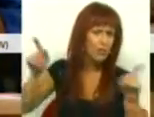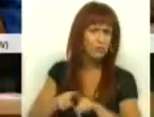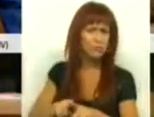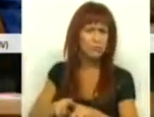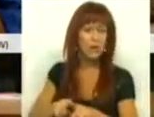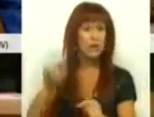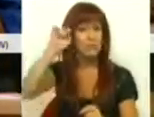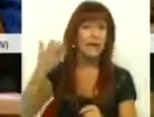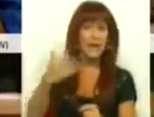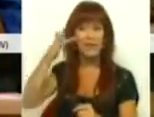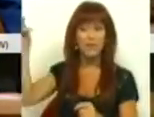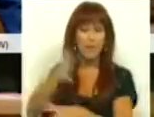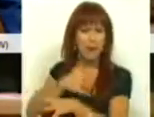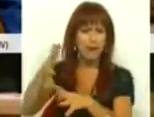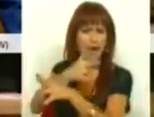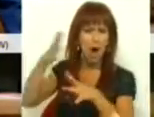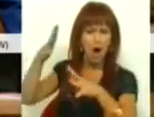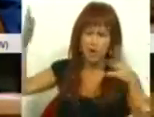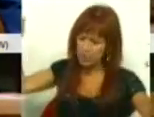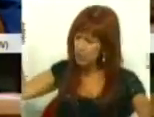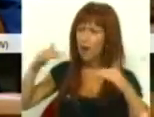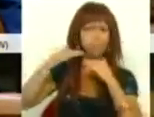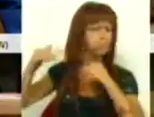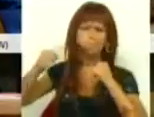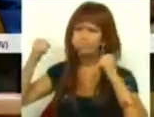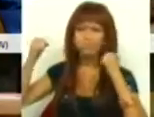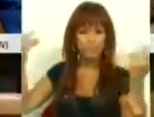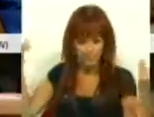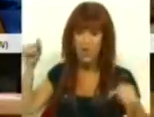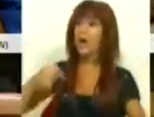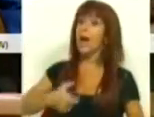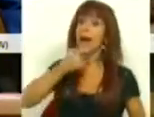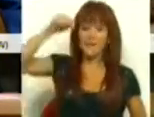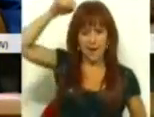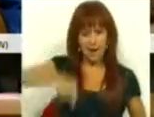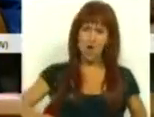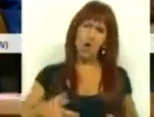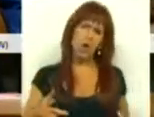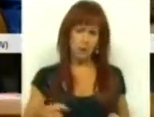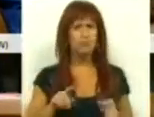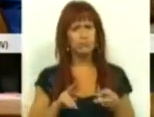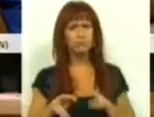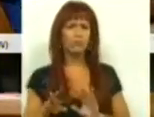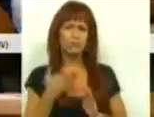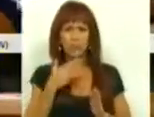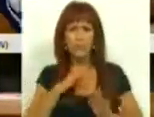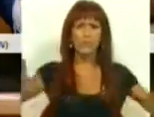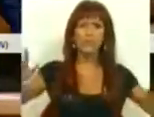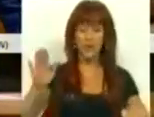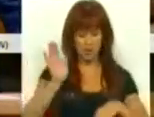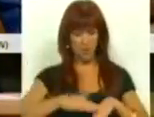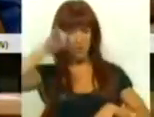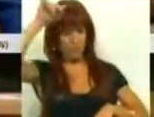dos déficits externos cada vez maiores e insustentáveis que só agora começam a ser corrigidos.